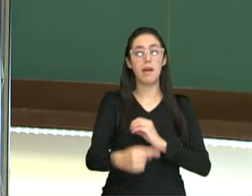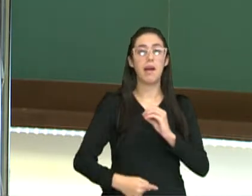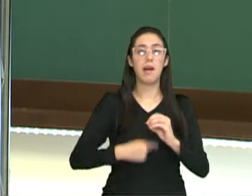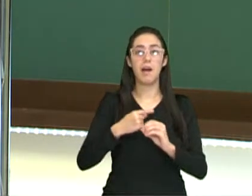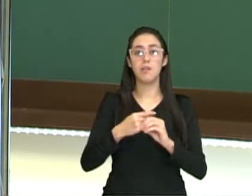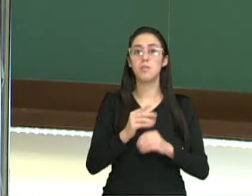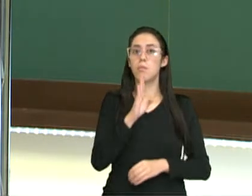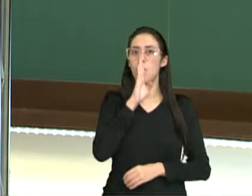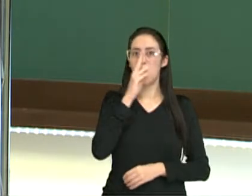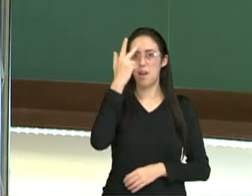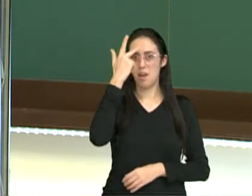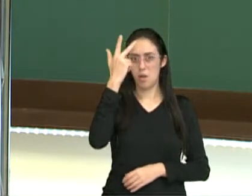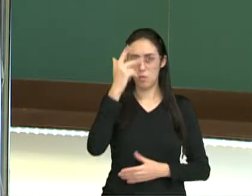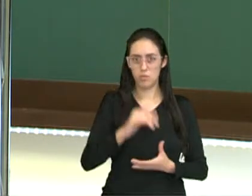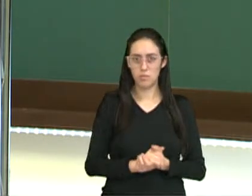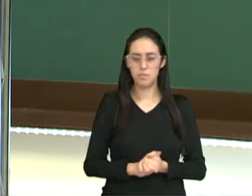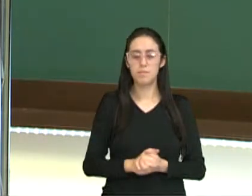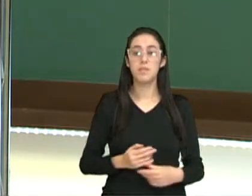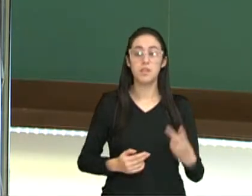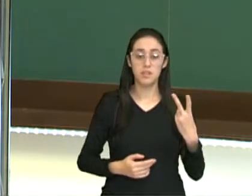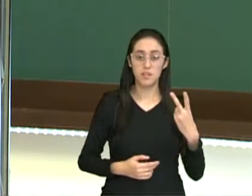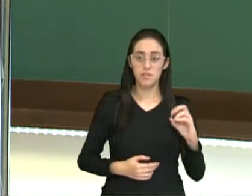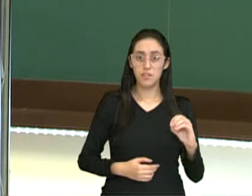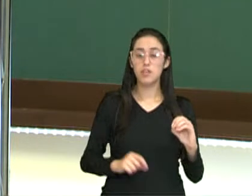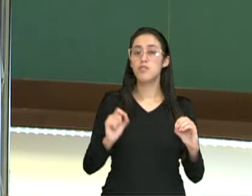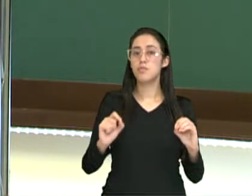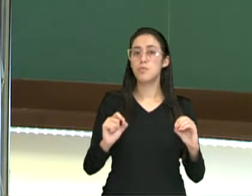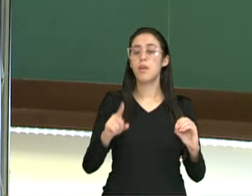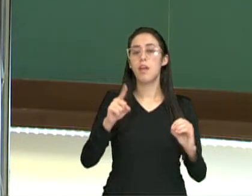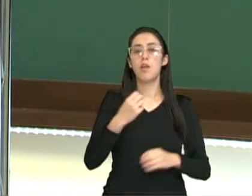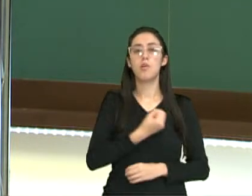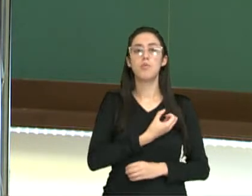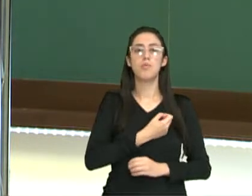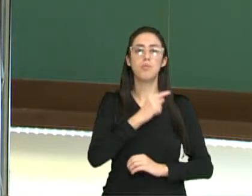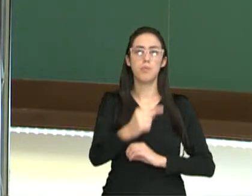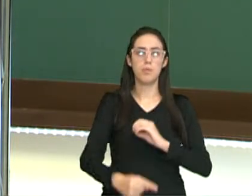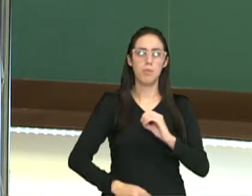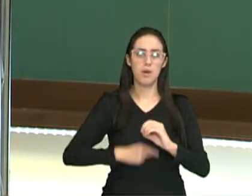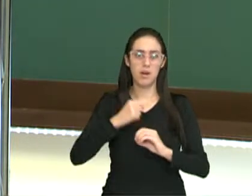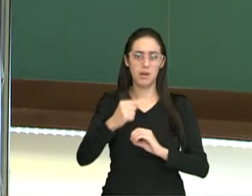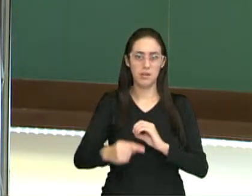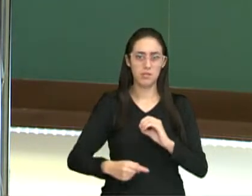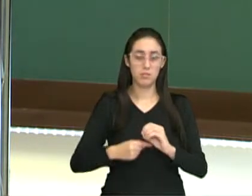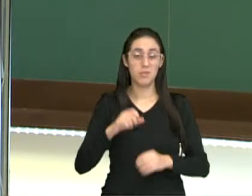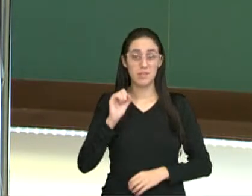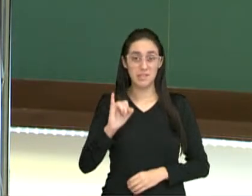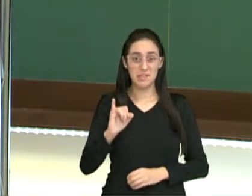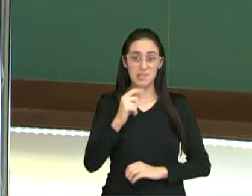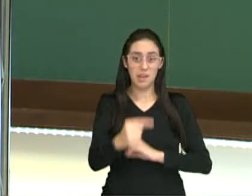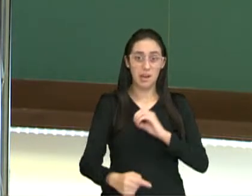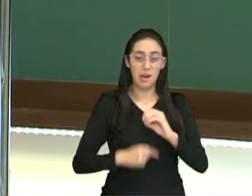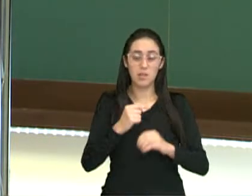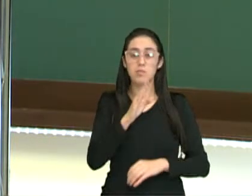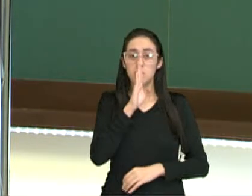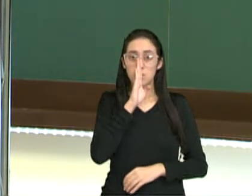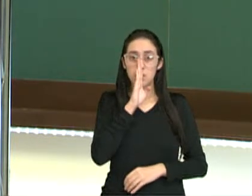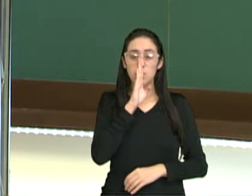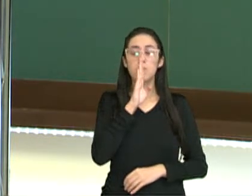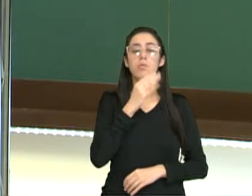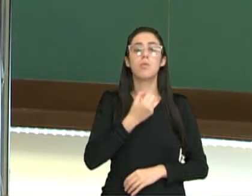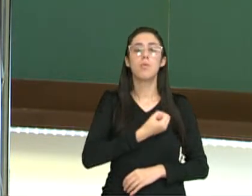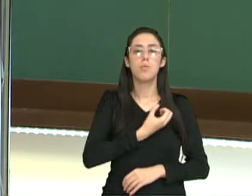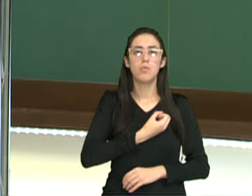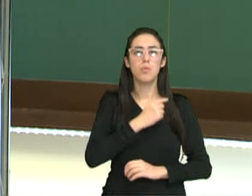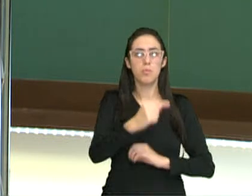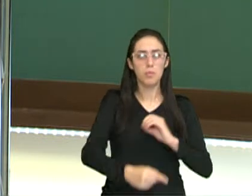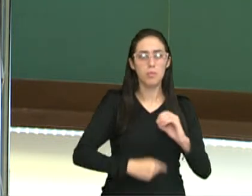certo? O 20 representa aí o número atômico dele, que quando ele é um átomo neutro, o número atômico é igual ao